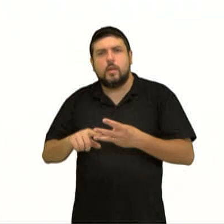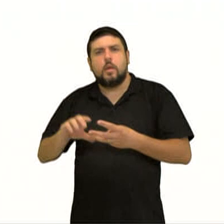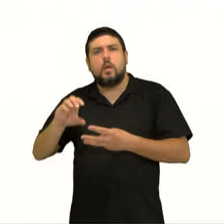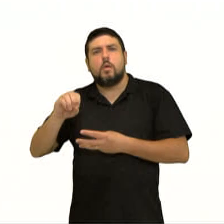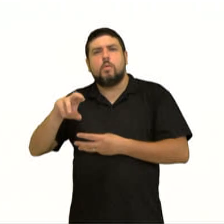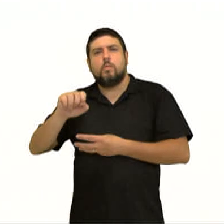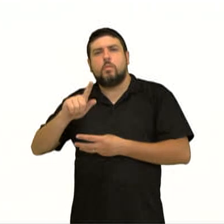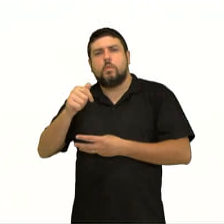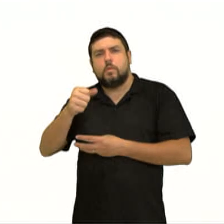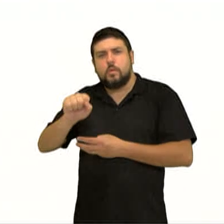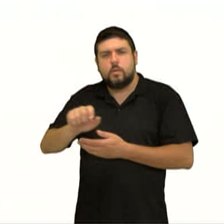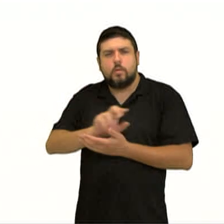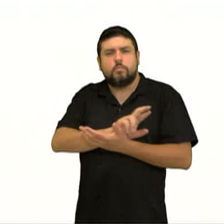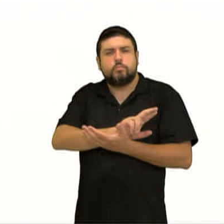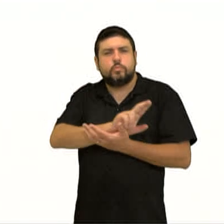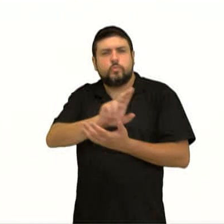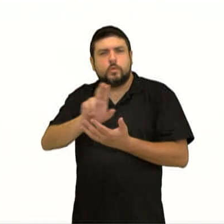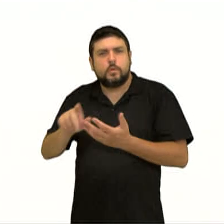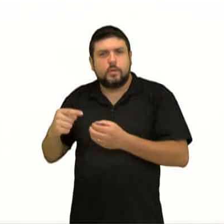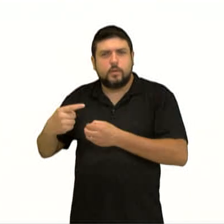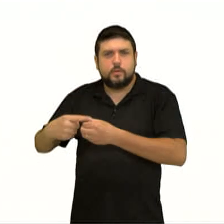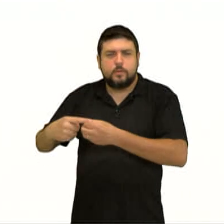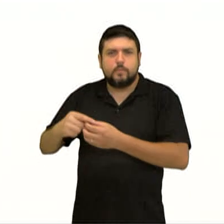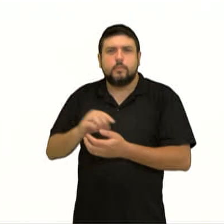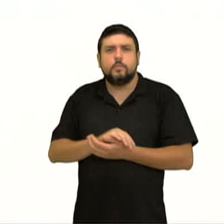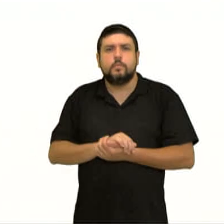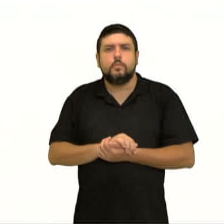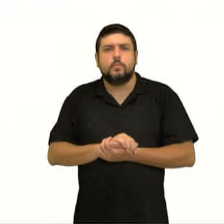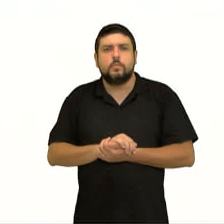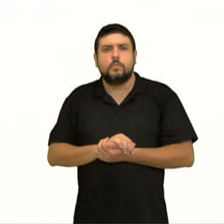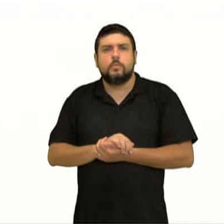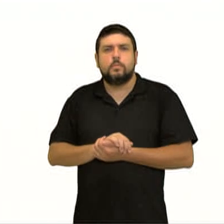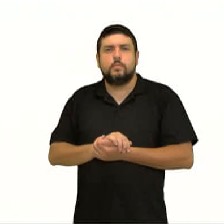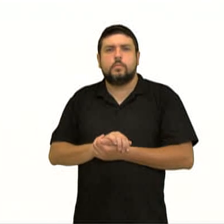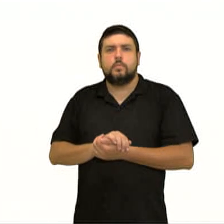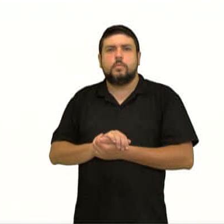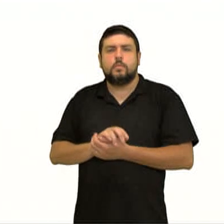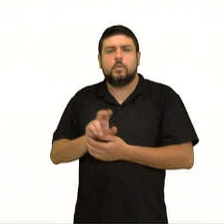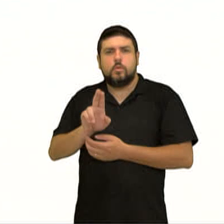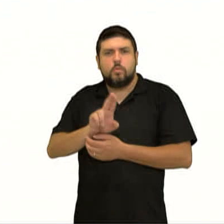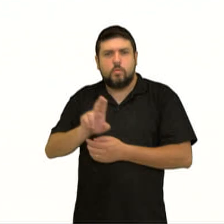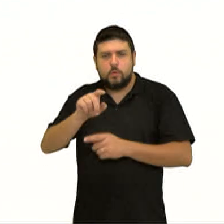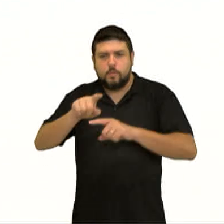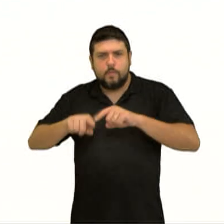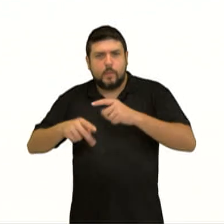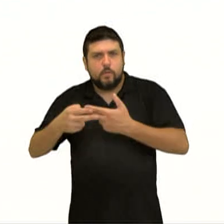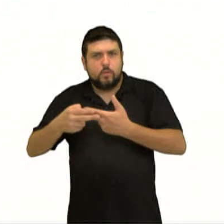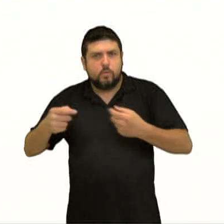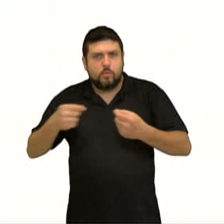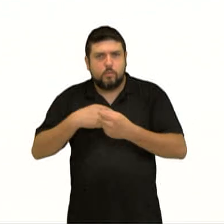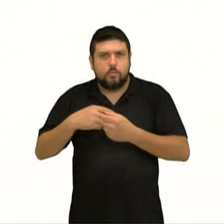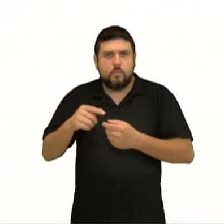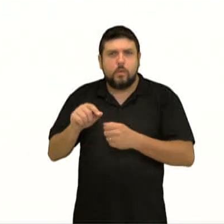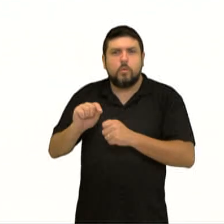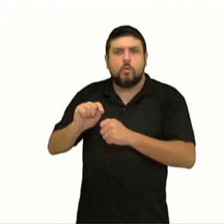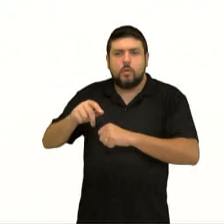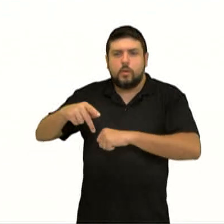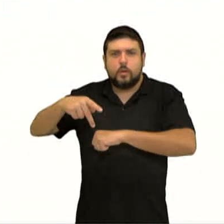Sabará, Caetés e Catas Altas. Utilizou materiais típicos como o cedro, a